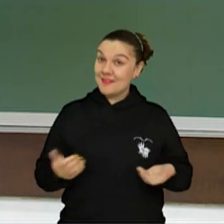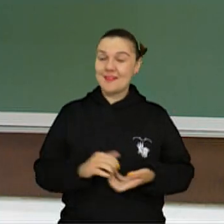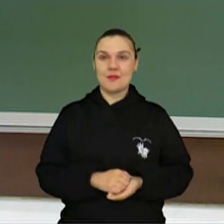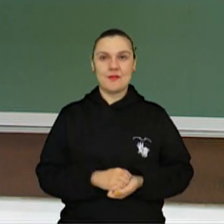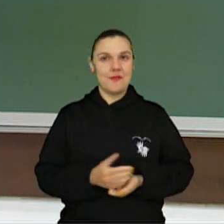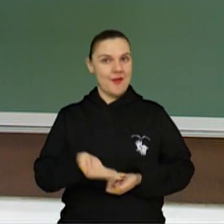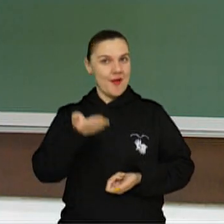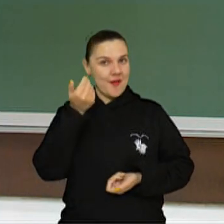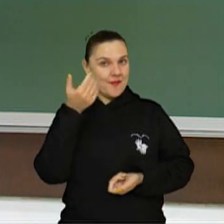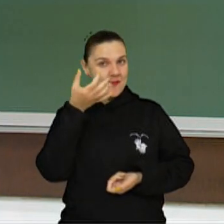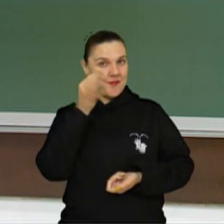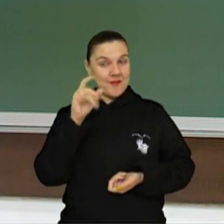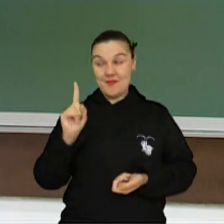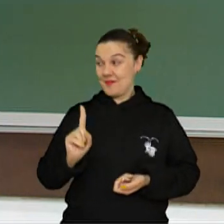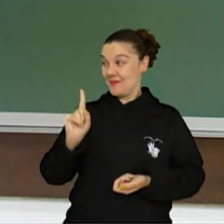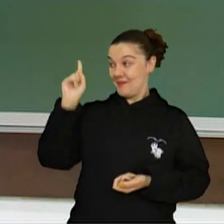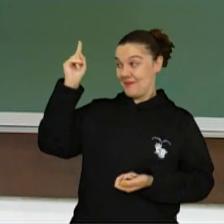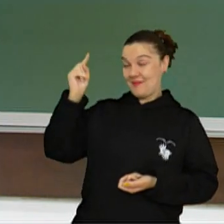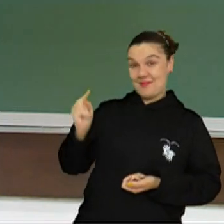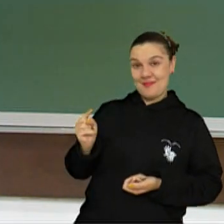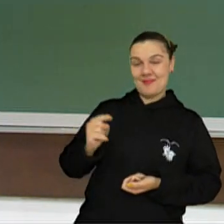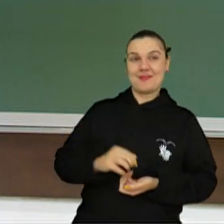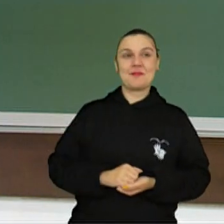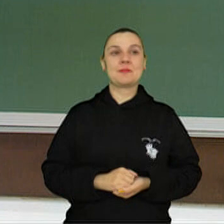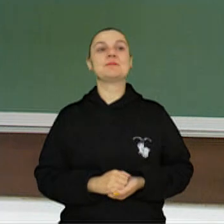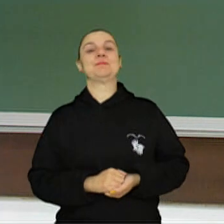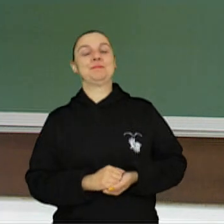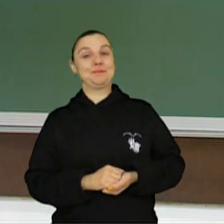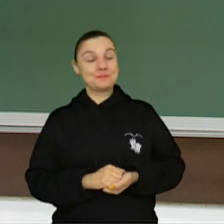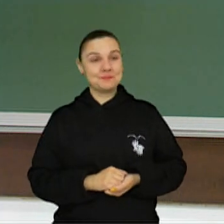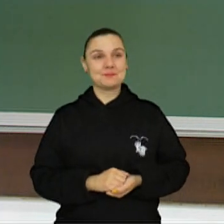Entonces, vamos aí a conferir que hicieron.